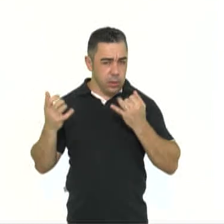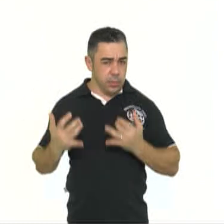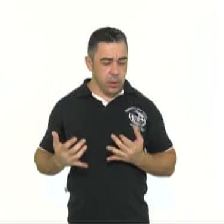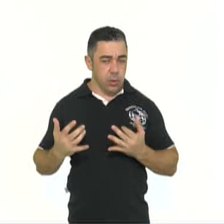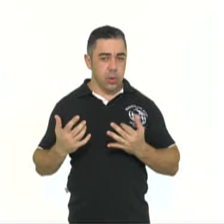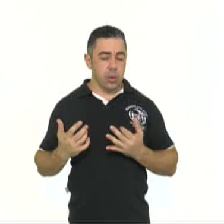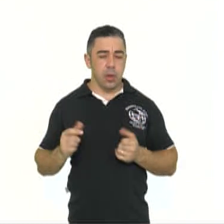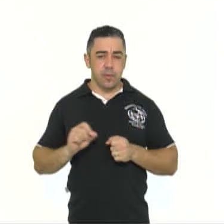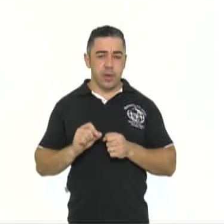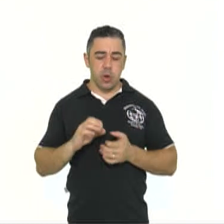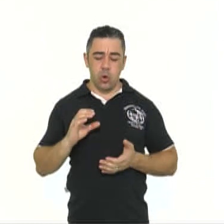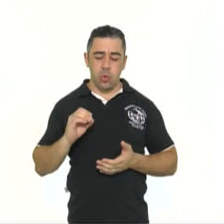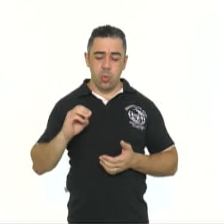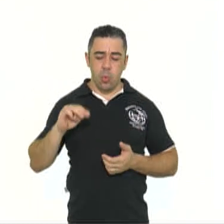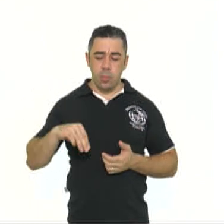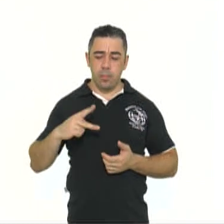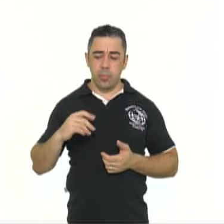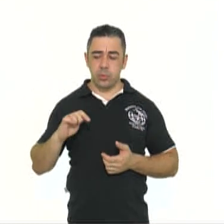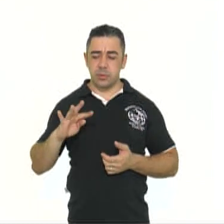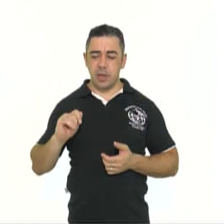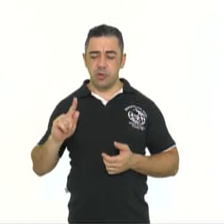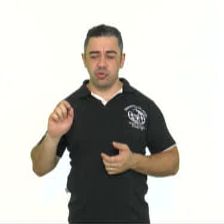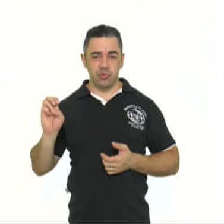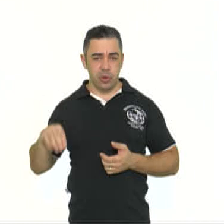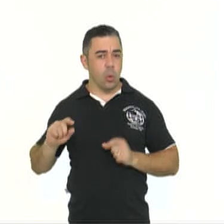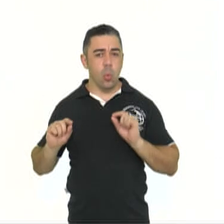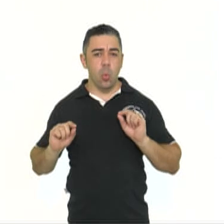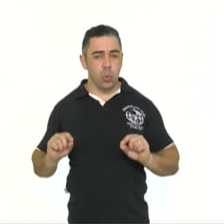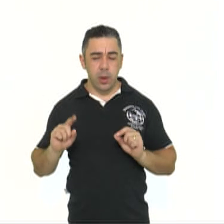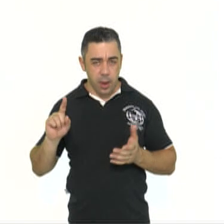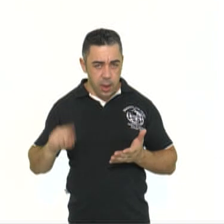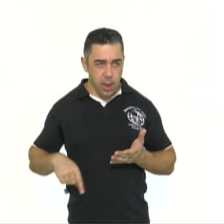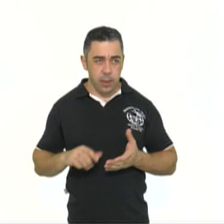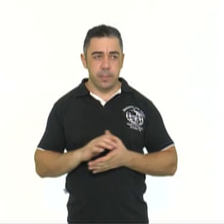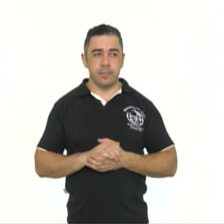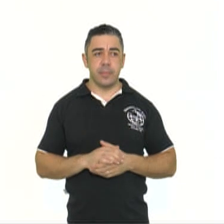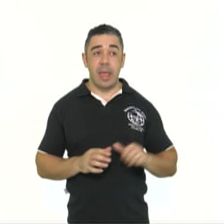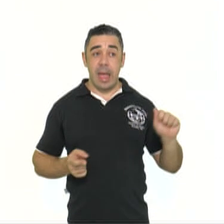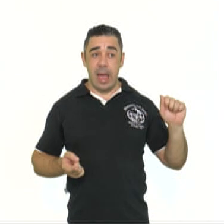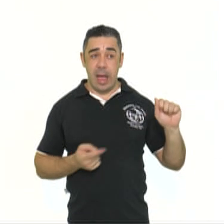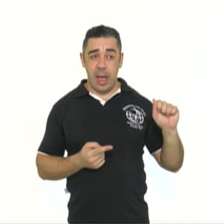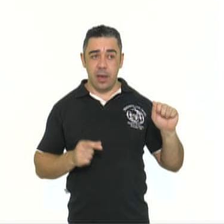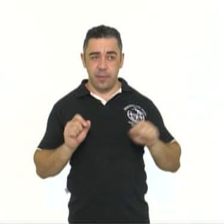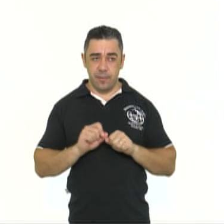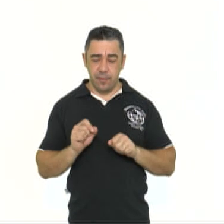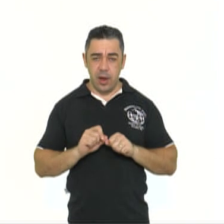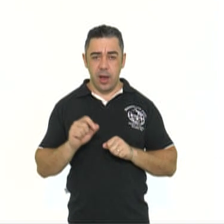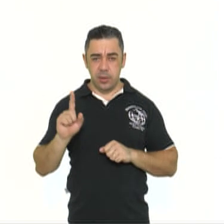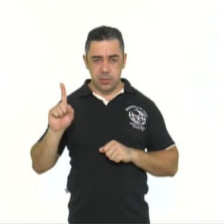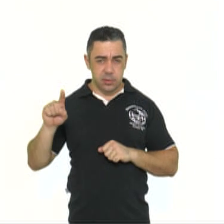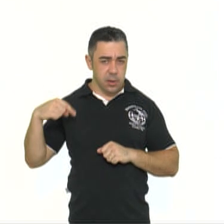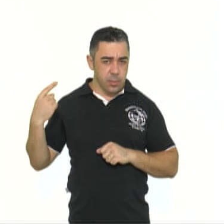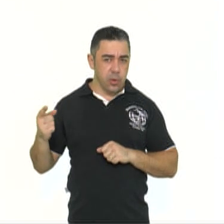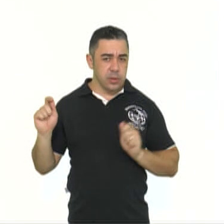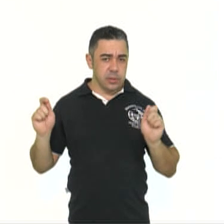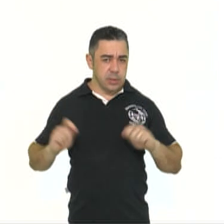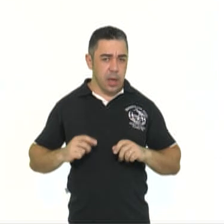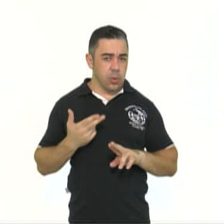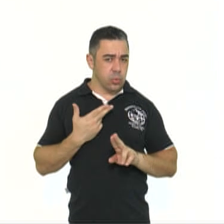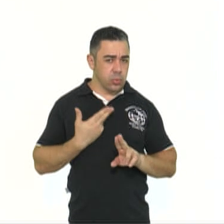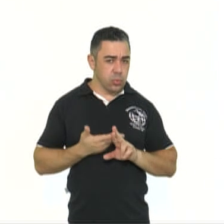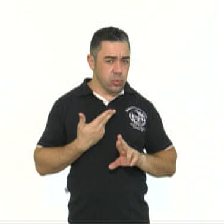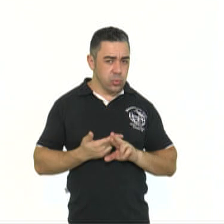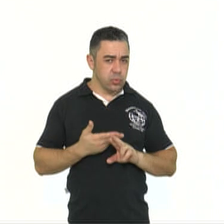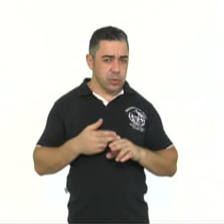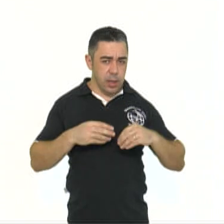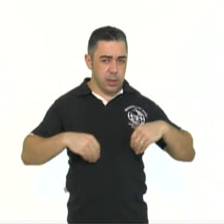usinas de compostagem apresentam como vantagem serem o destino. Letra A, que gera um produto passível de utilização